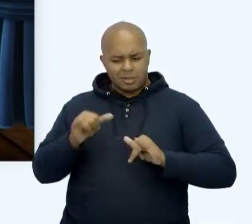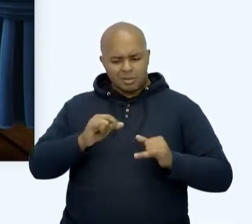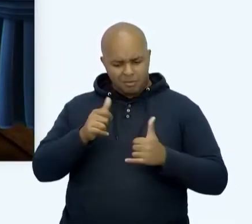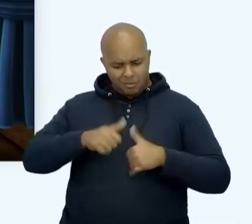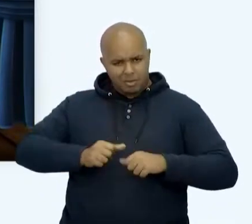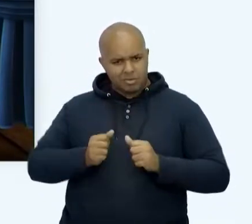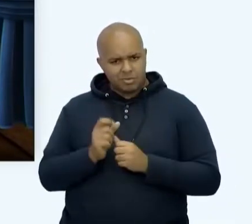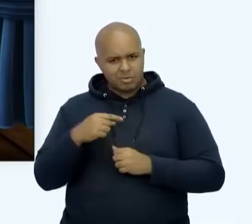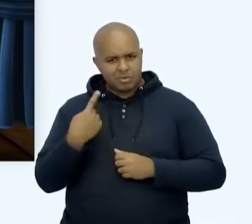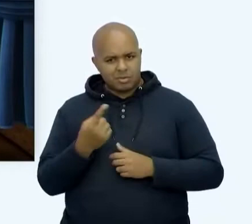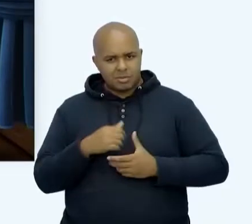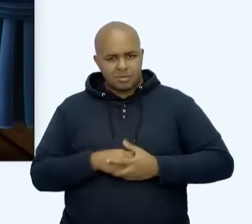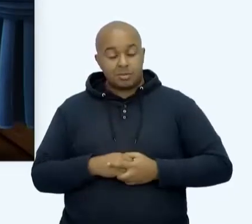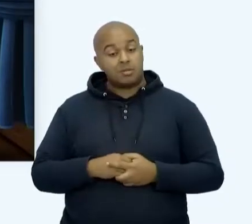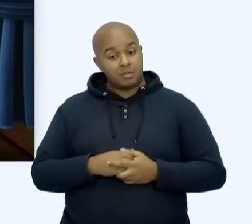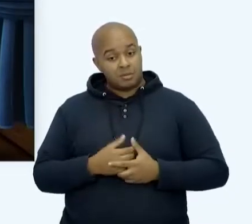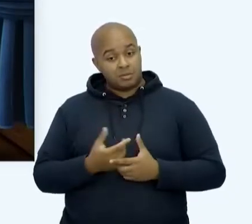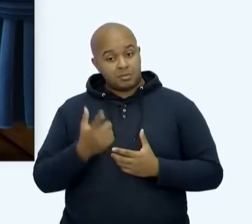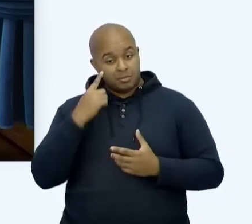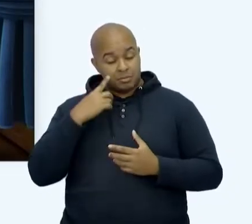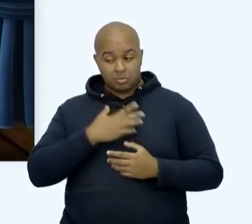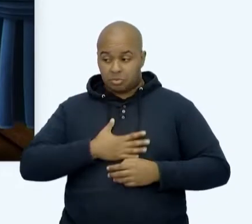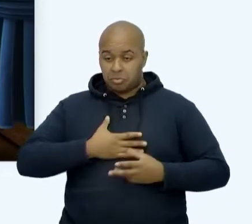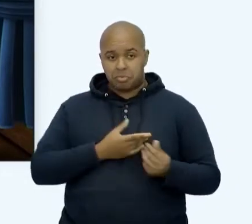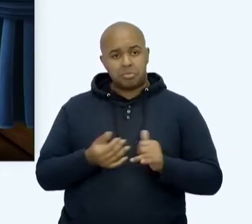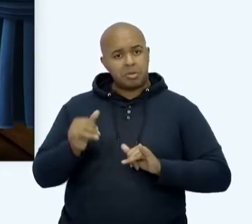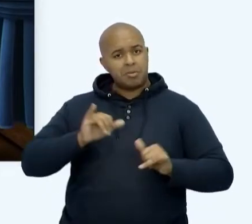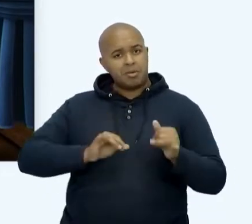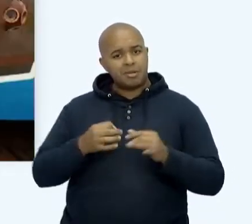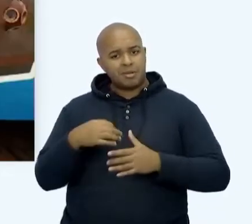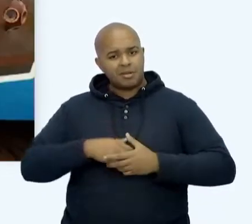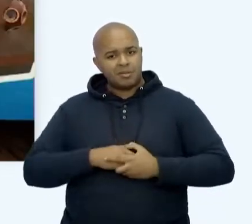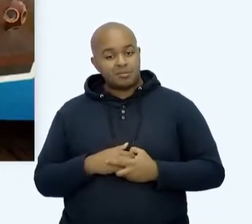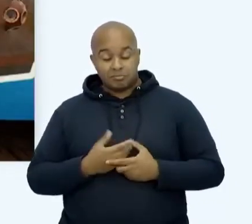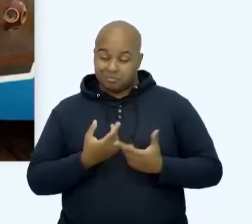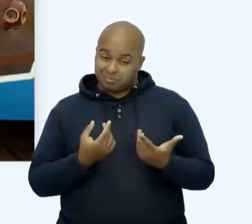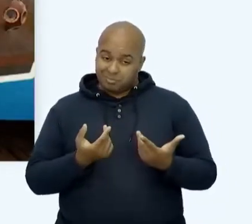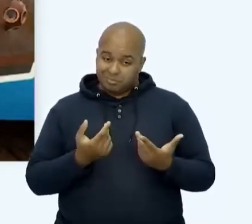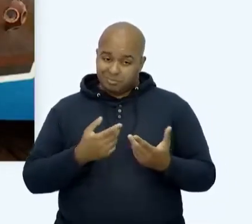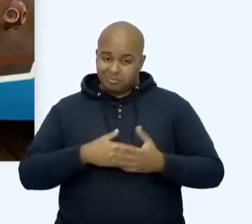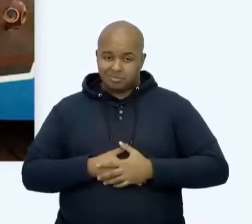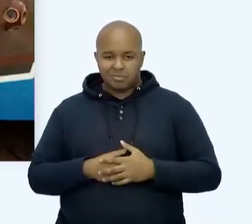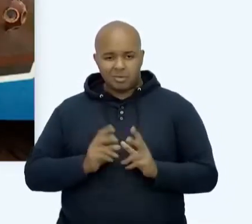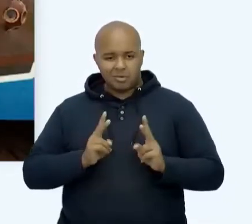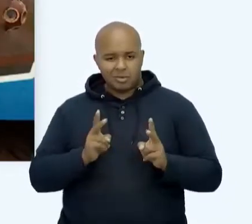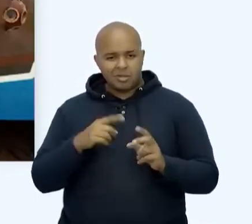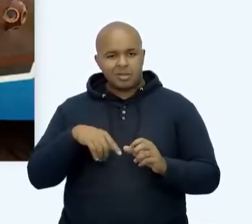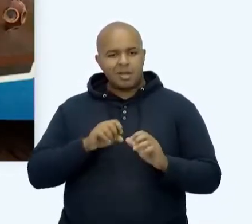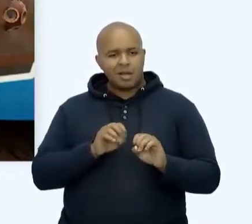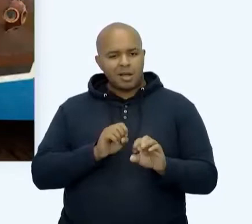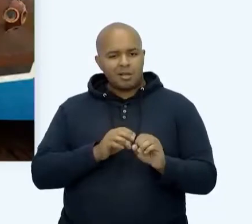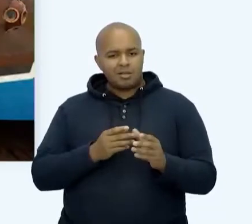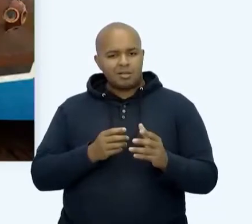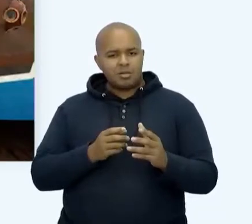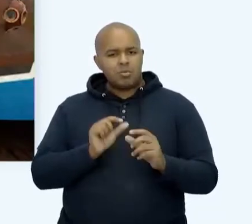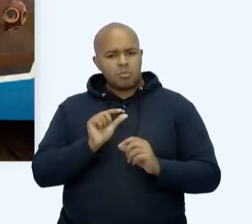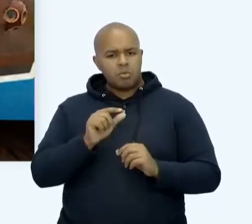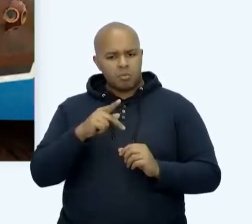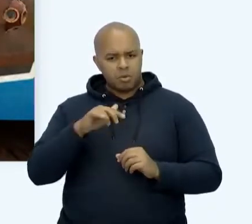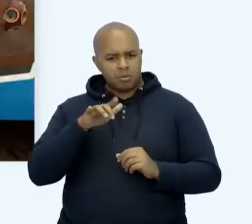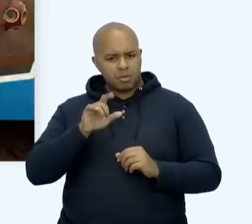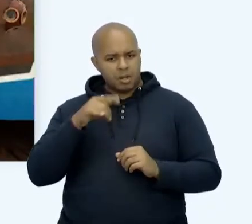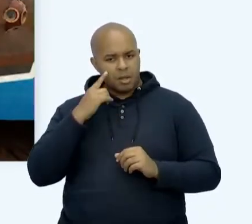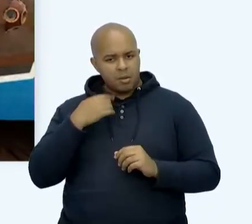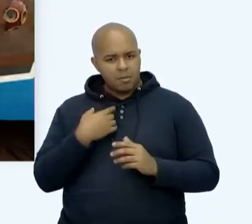aqui conosco. Oba, eu adoro química. Bem, continuando a nossa aula, um polímero